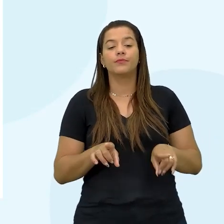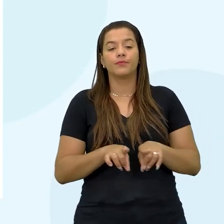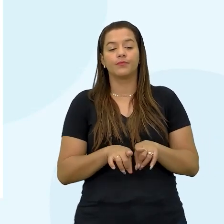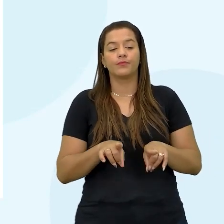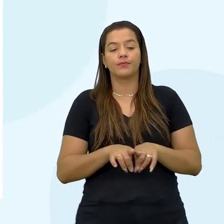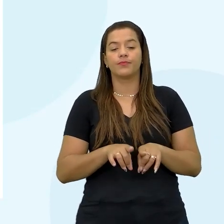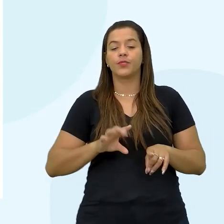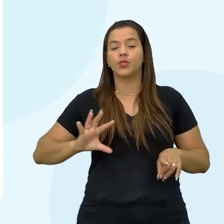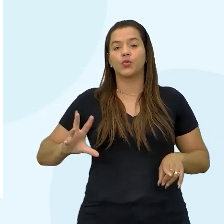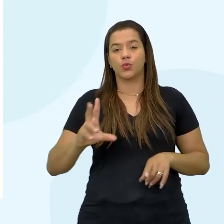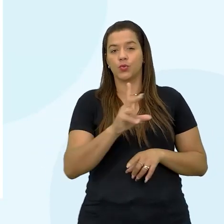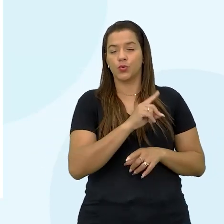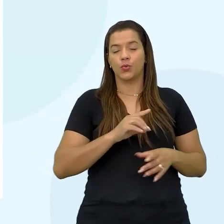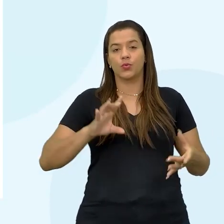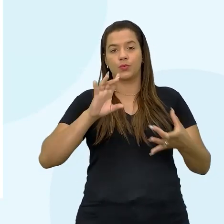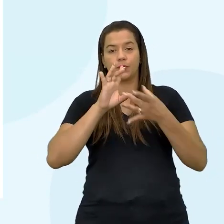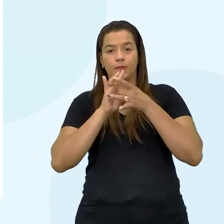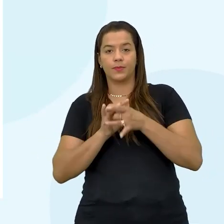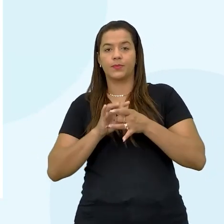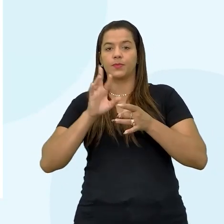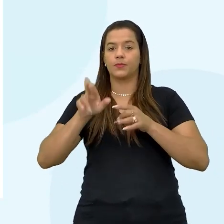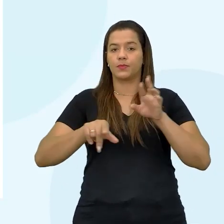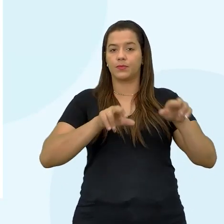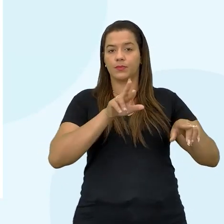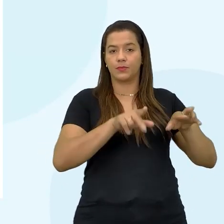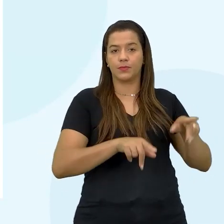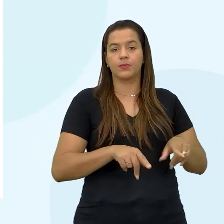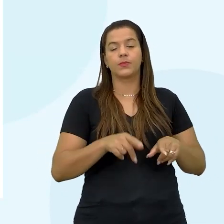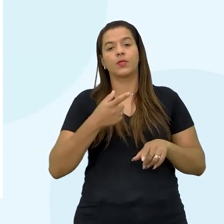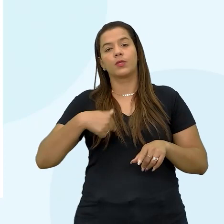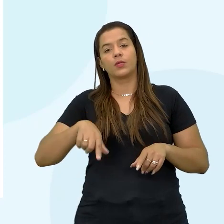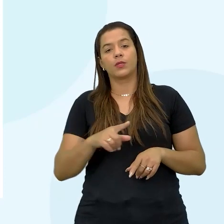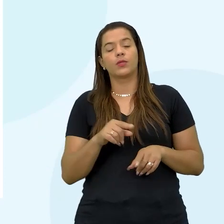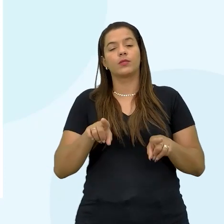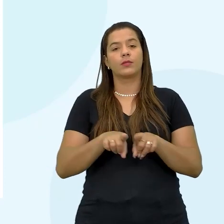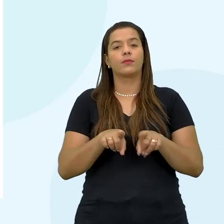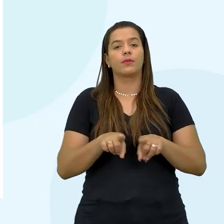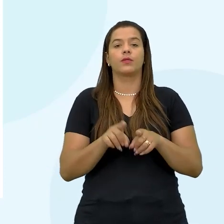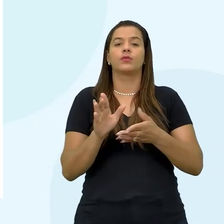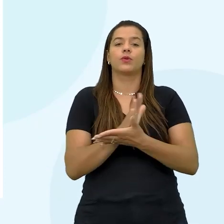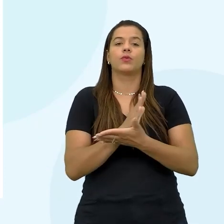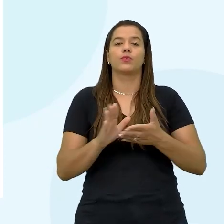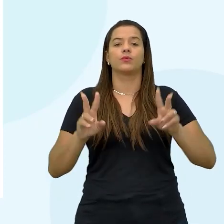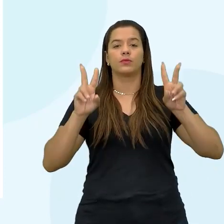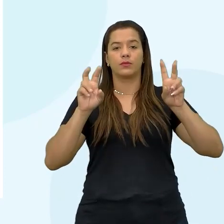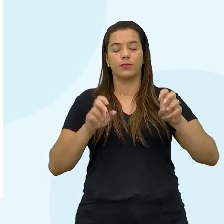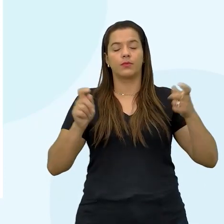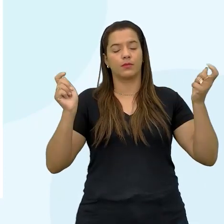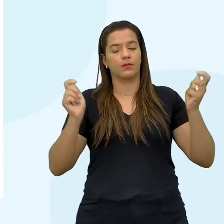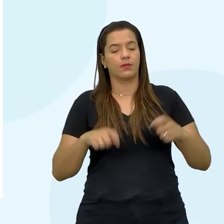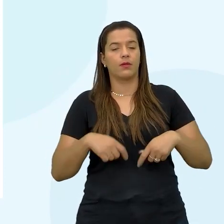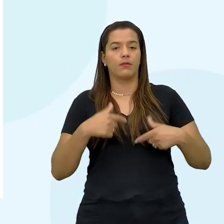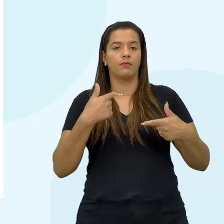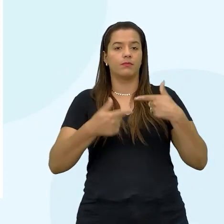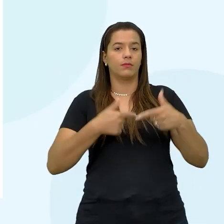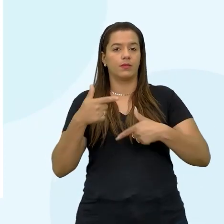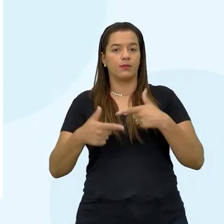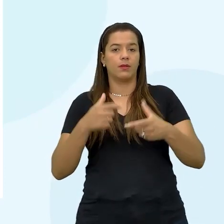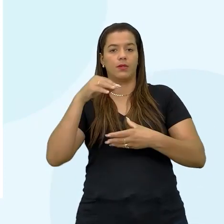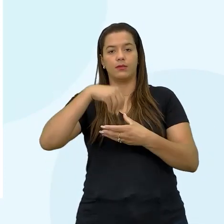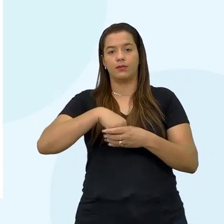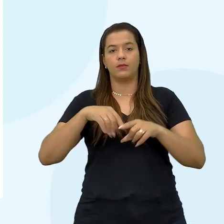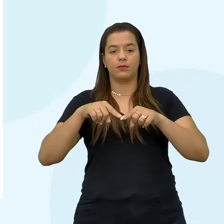eixo que nós já estipulamos, que é o eixo da diversidade, fizemos um recorte de temáticas que podem ser trabalhadas, que são muito